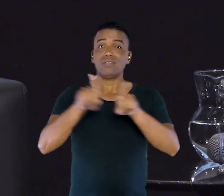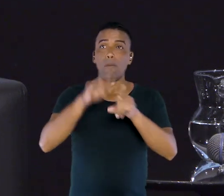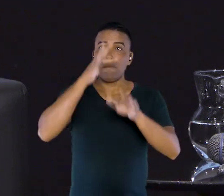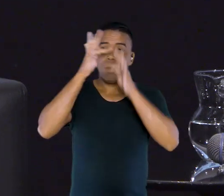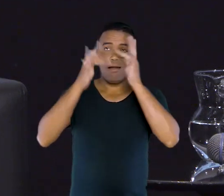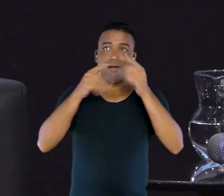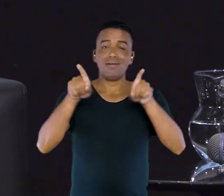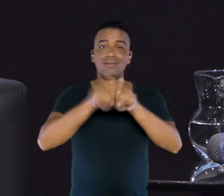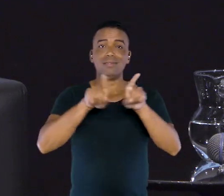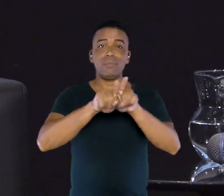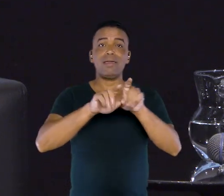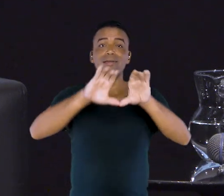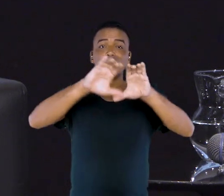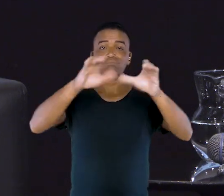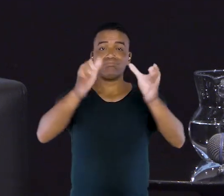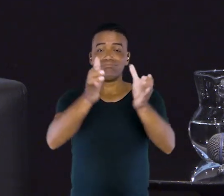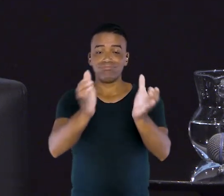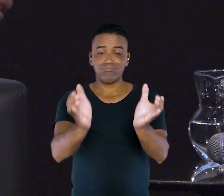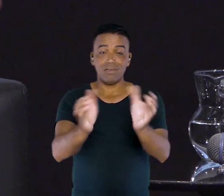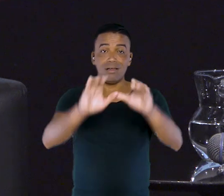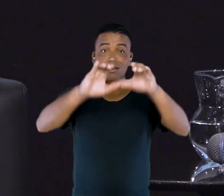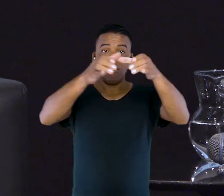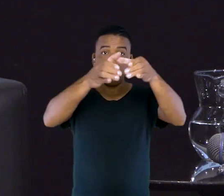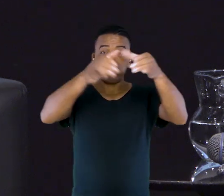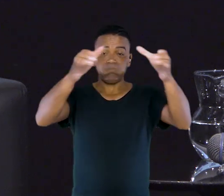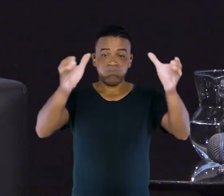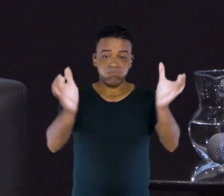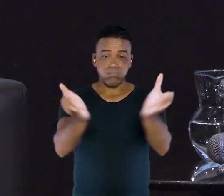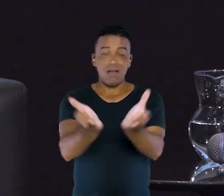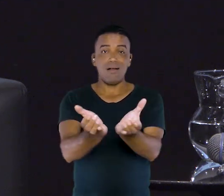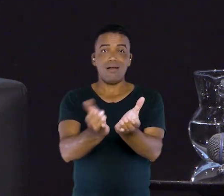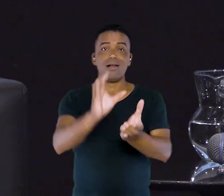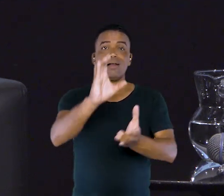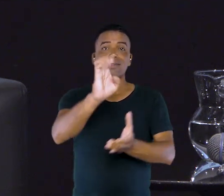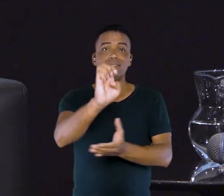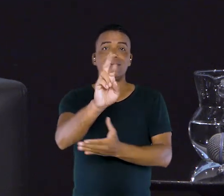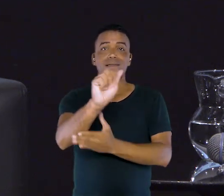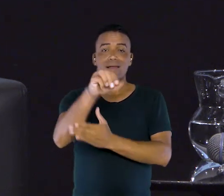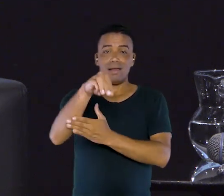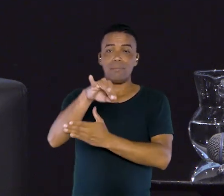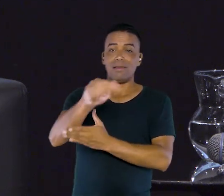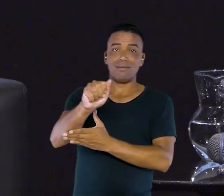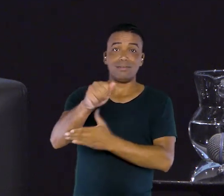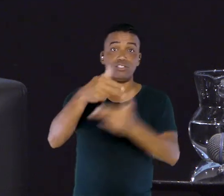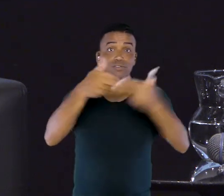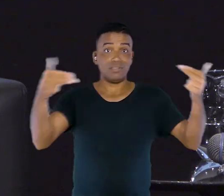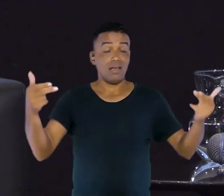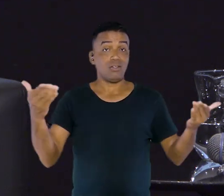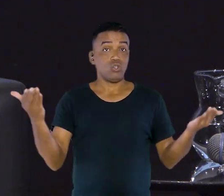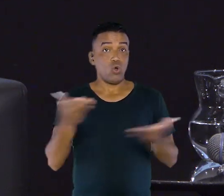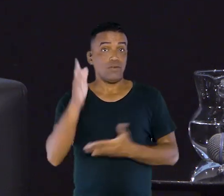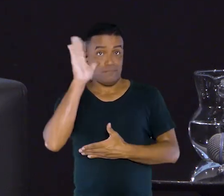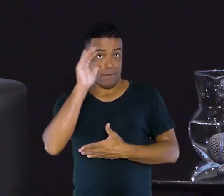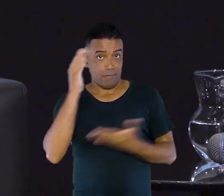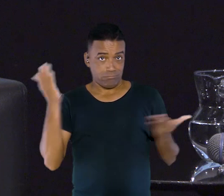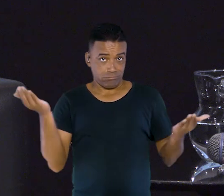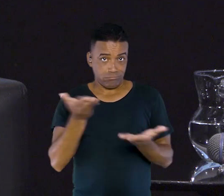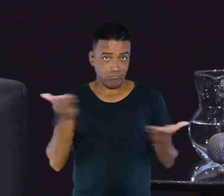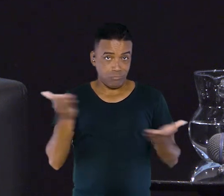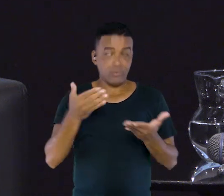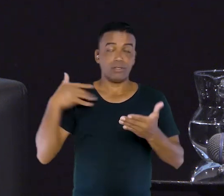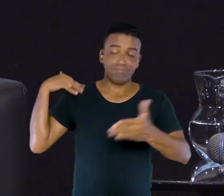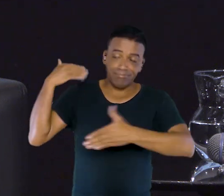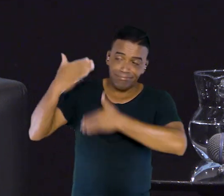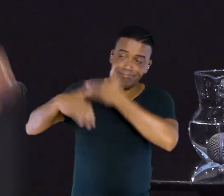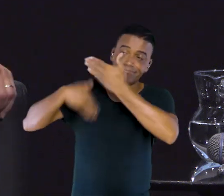nas cerâmicas, por exemplo. A diversidade de cerâmicas é muito grande, o que demonstra que essa diversidade cultural que a gente vê no presente, ela se